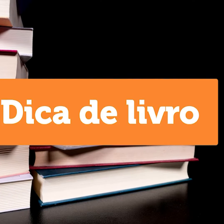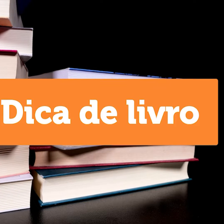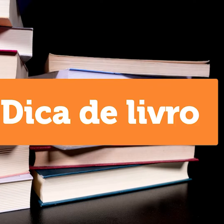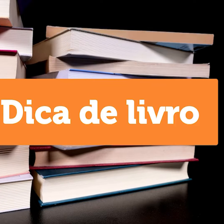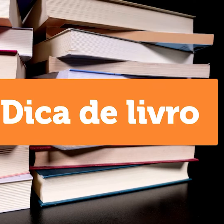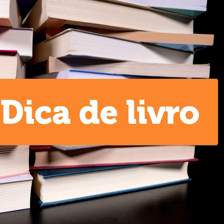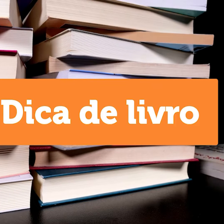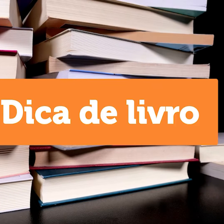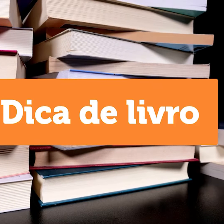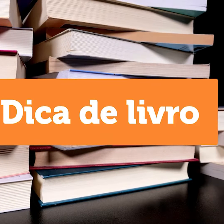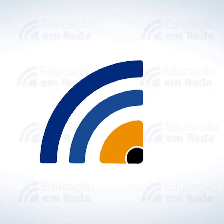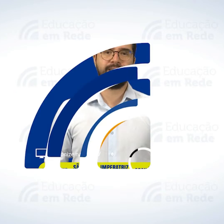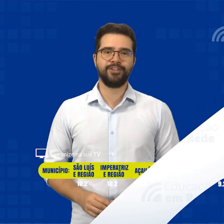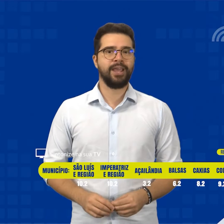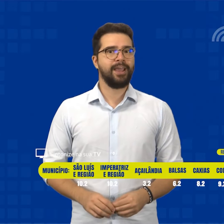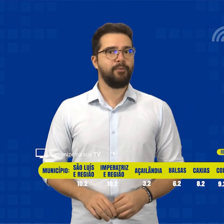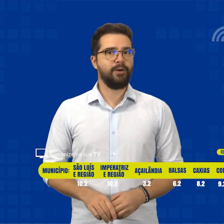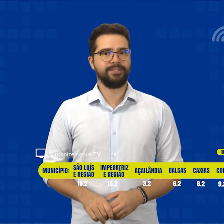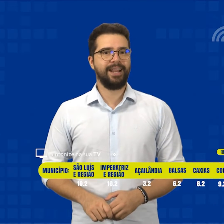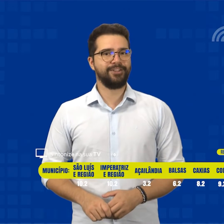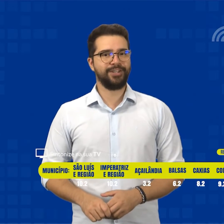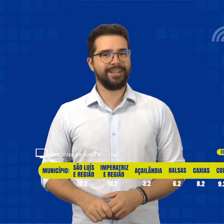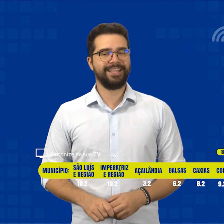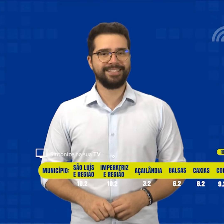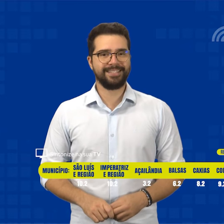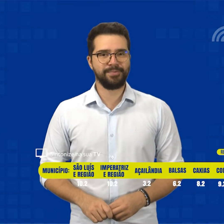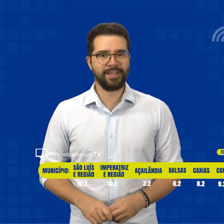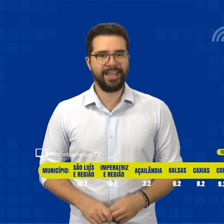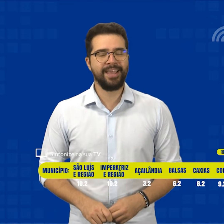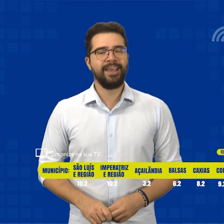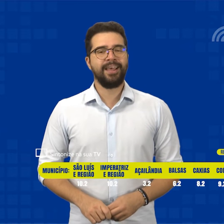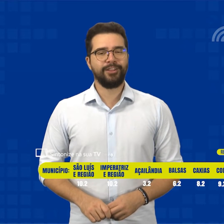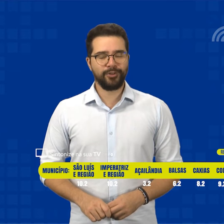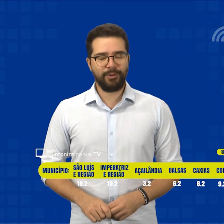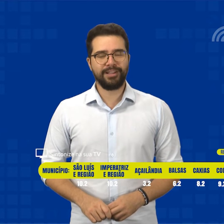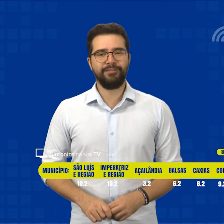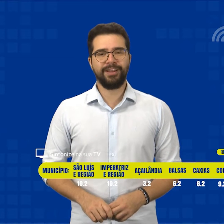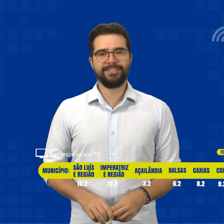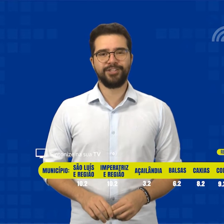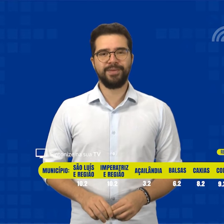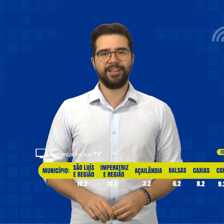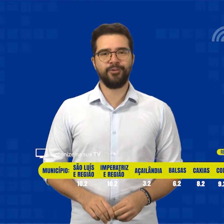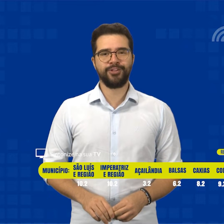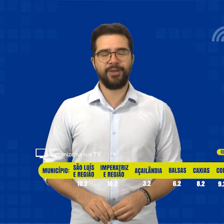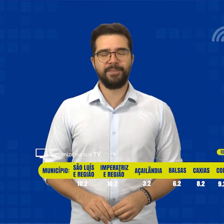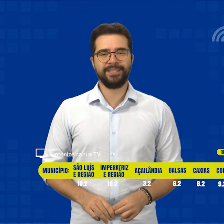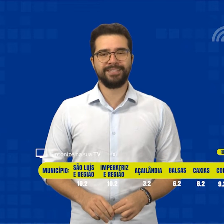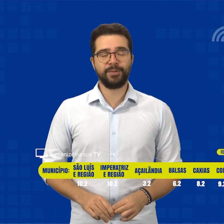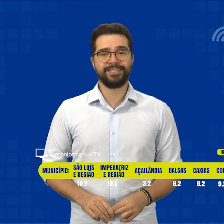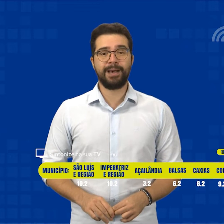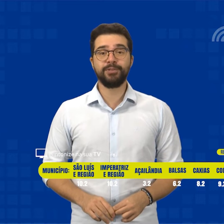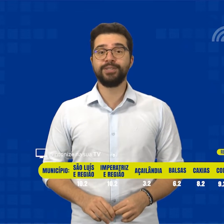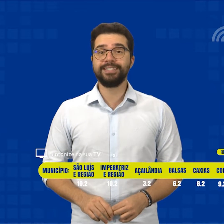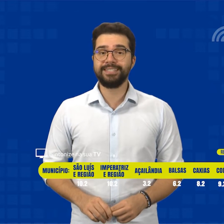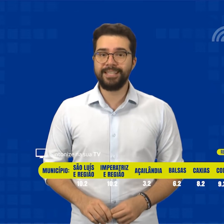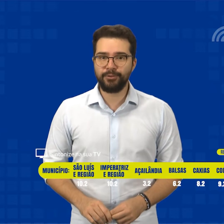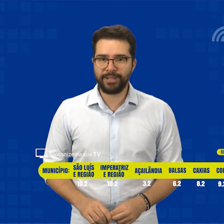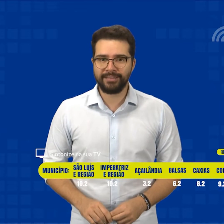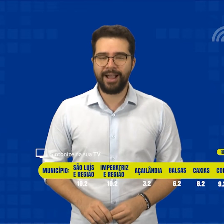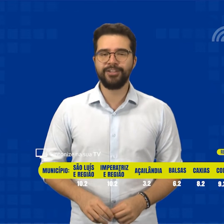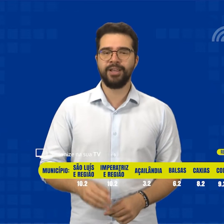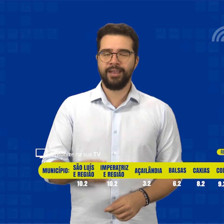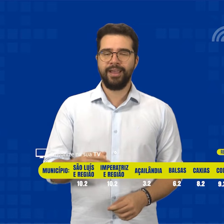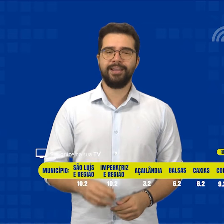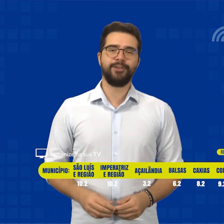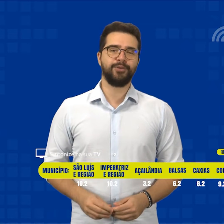dica de livro aqui no Educação em Rede. Qual será a dica dessa semana, hein? É toda quarta-feira às 7h30 da noite, com reprises aos sábados às 5